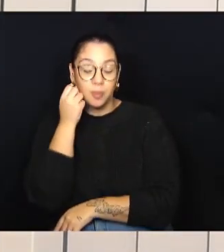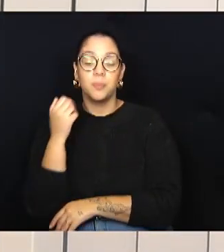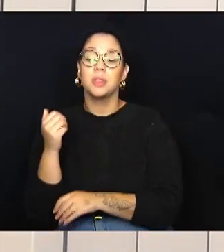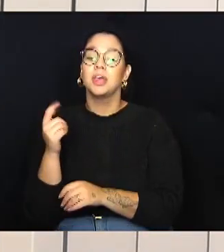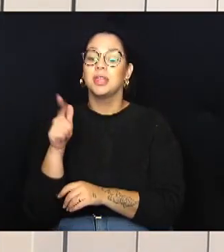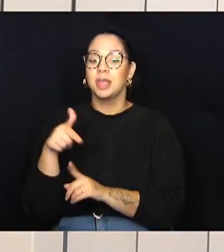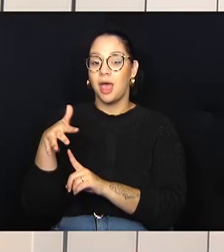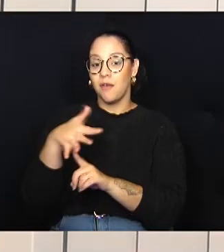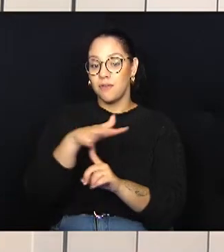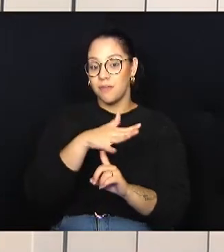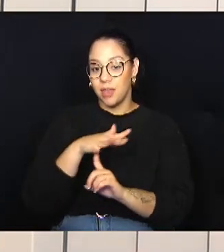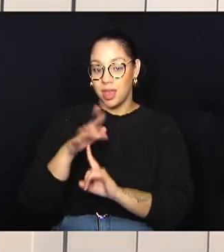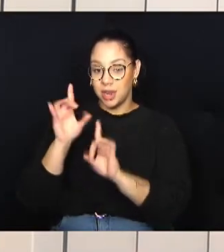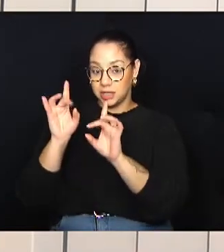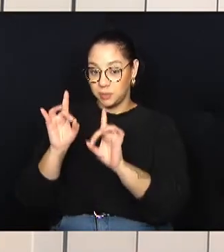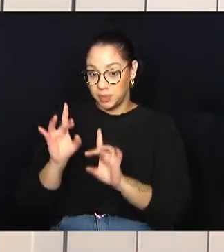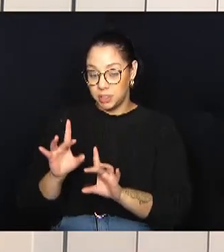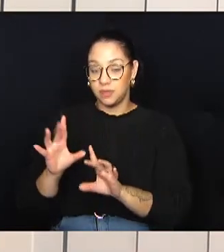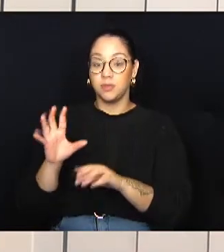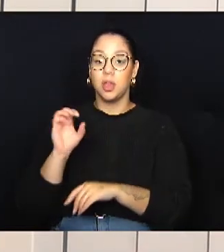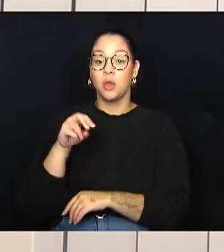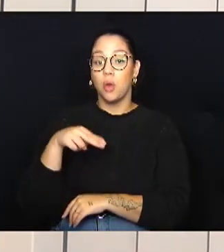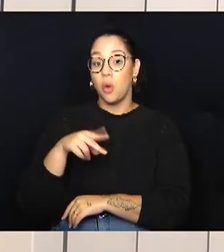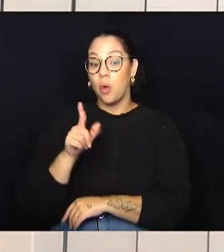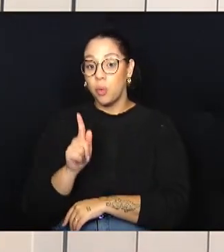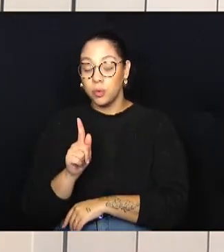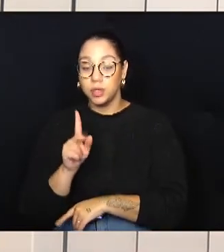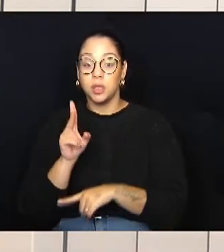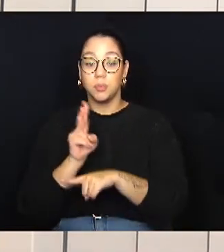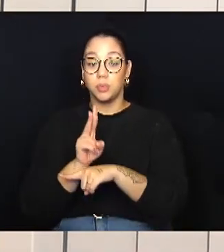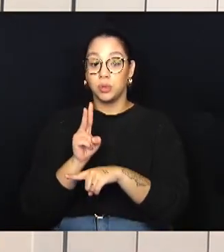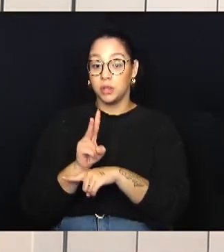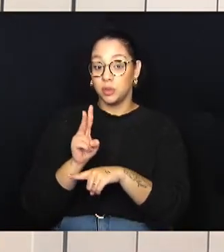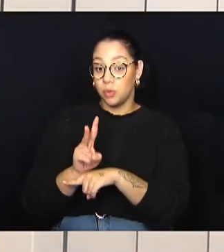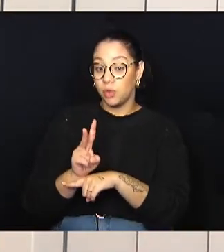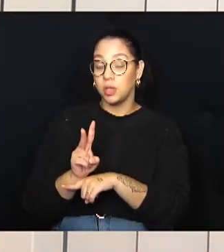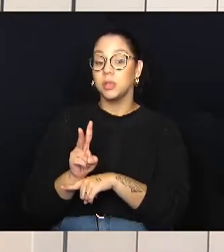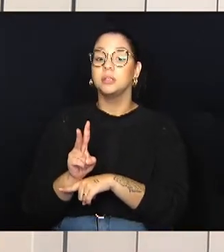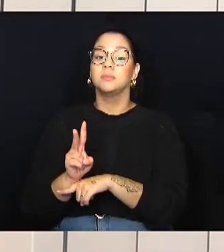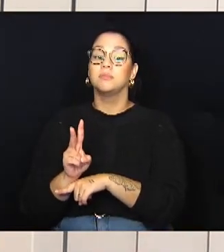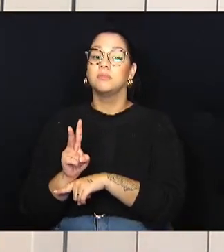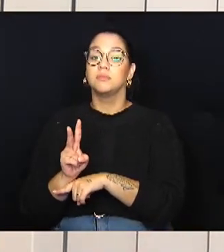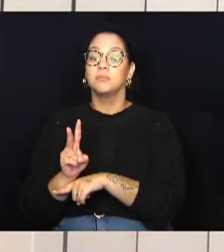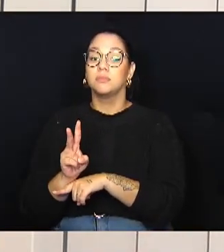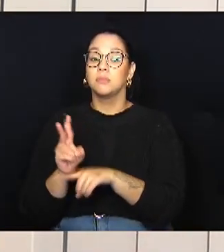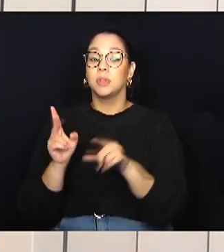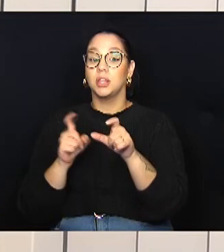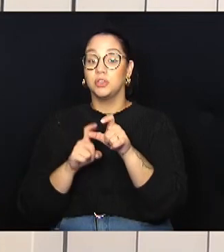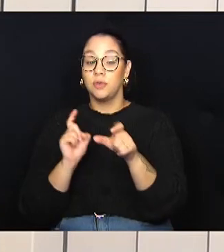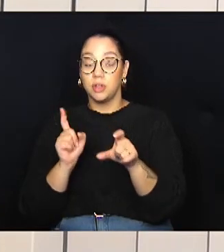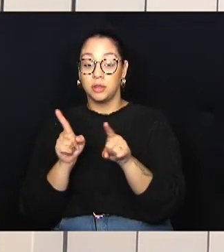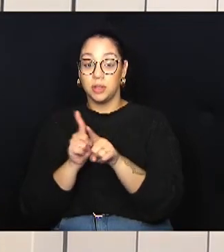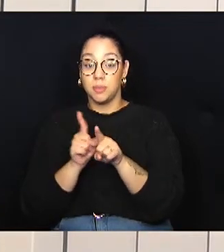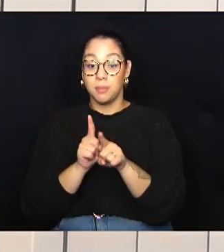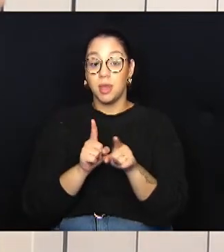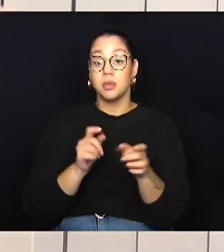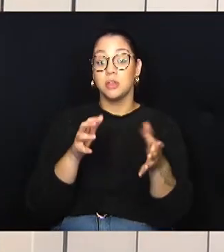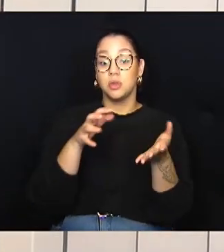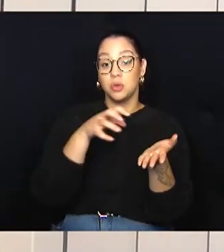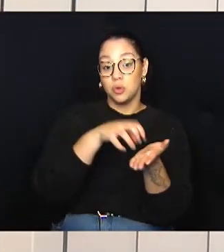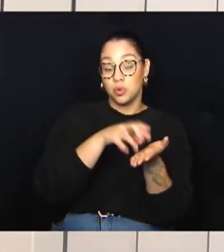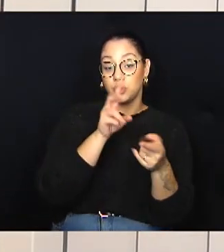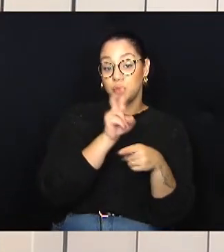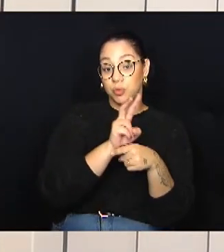feiras específicas, ONGs, protetores individuais, no Departamento de Proteção e Bem-Estar Animal e